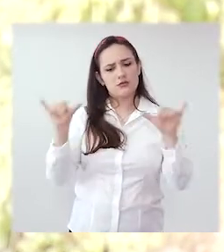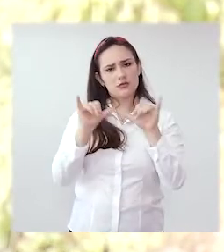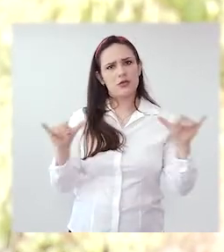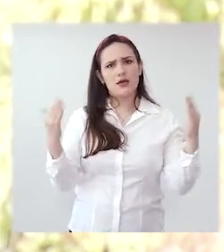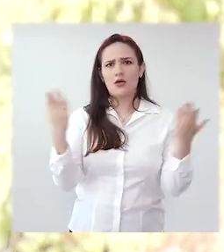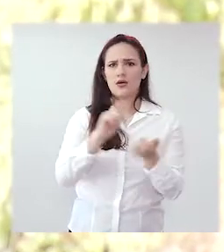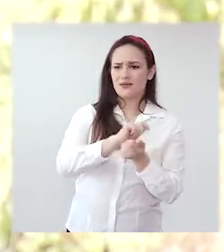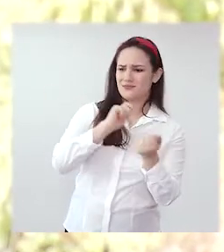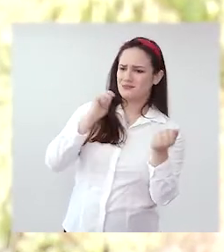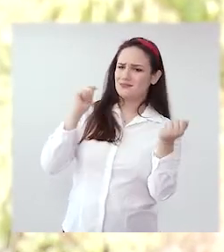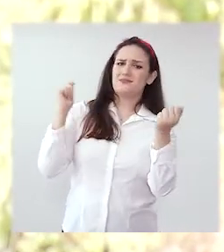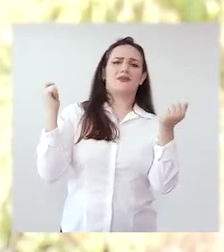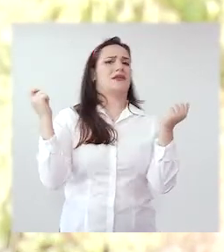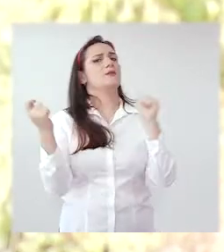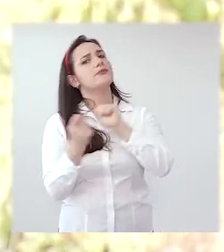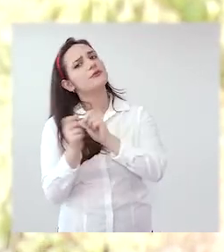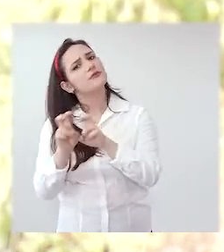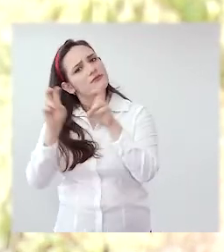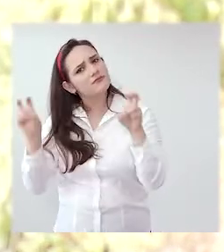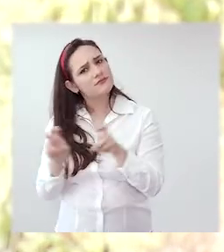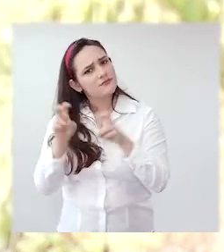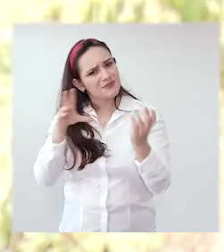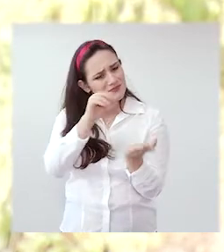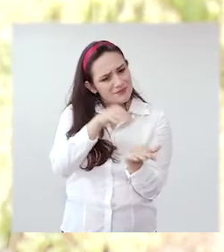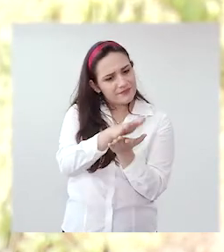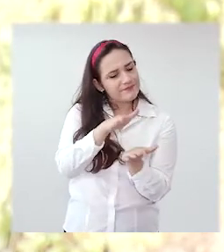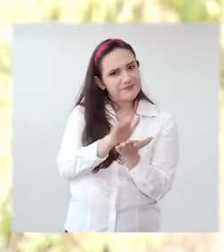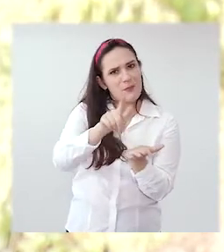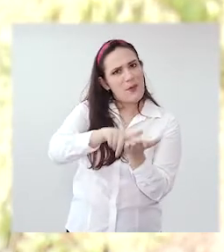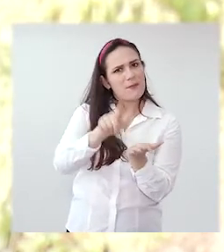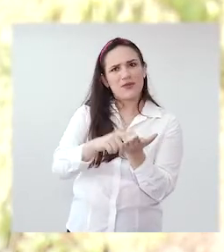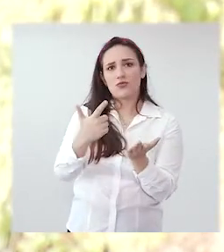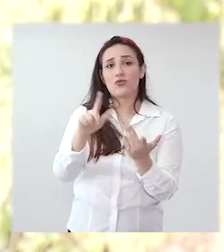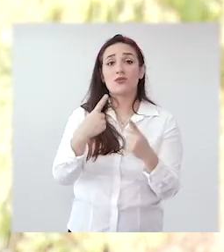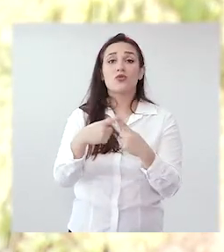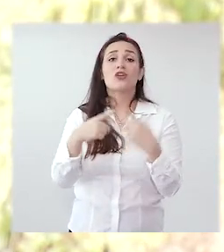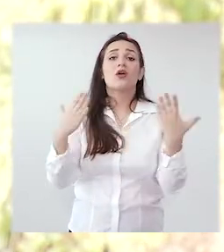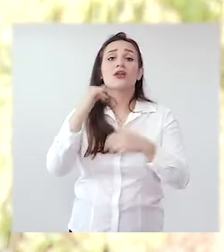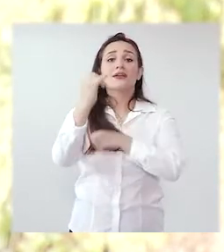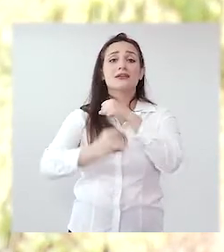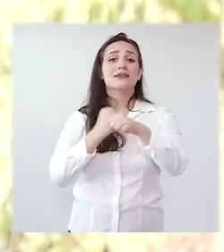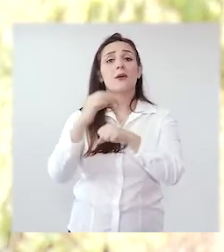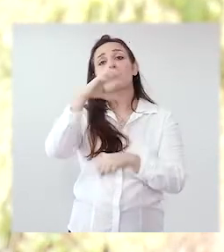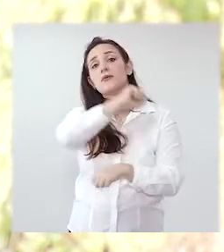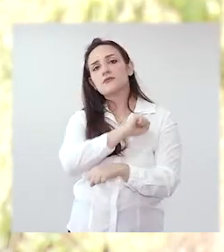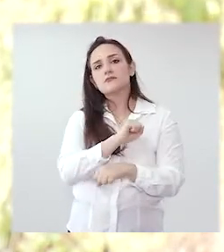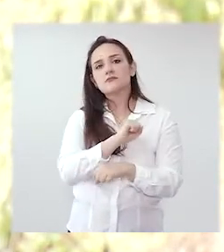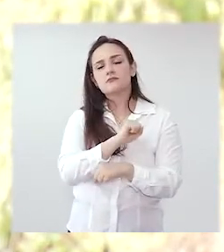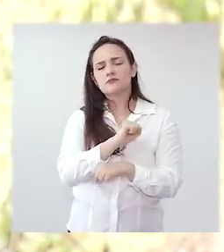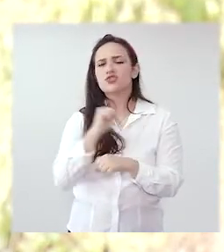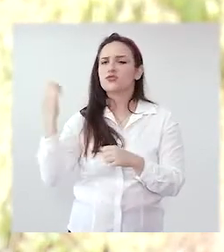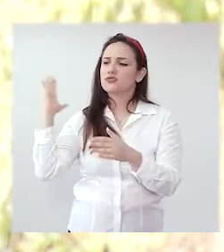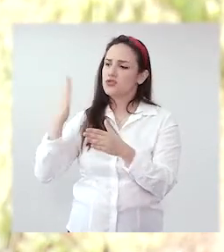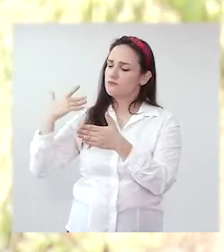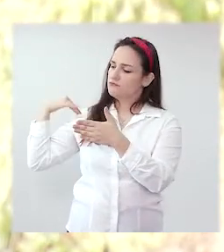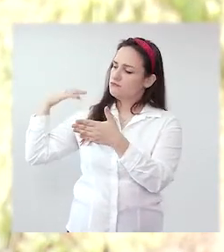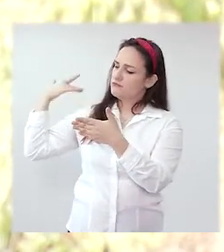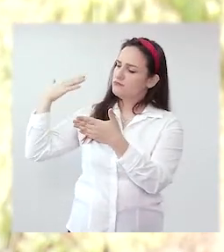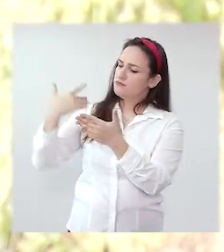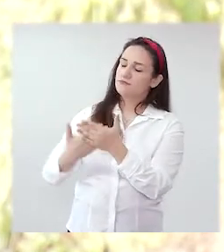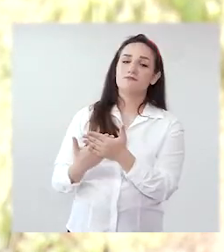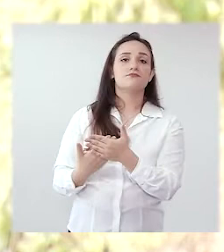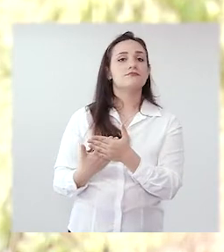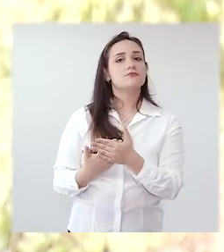se tornando algo raro, não é mesmo? Desde a popularização da internet, há pouco mais de 20 anos, a forma